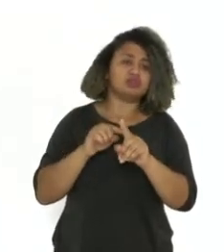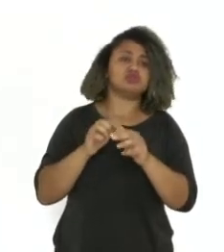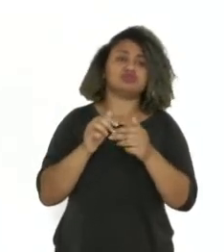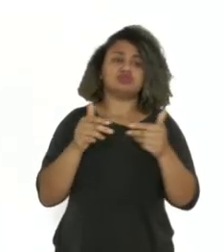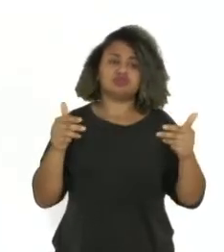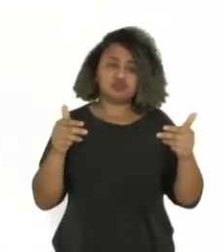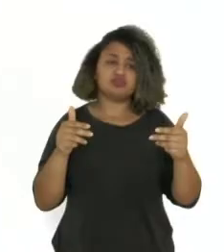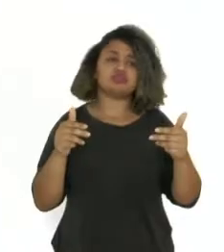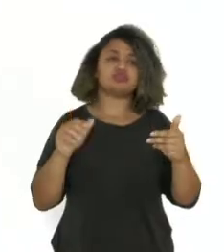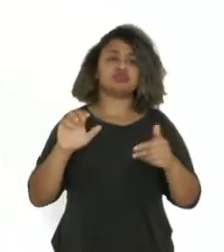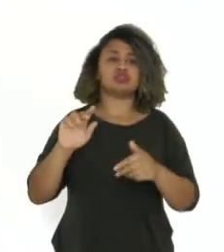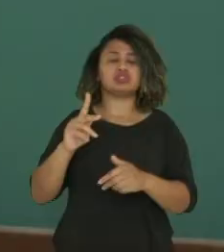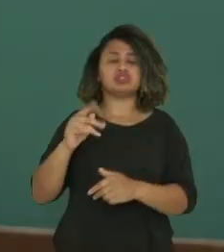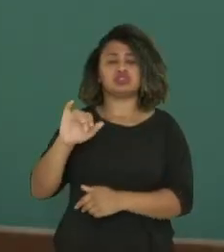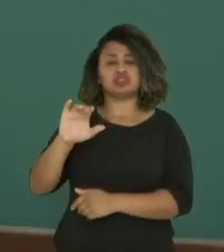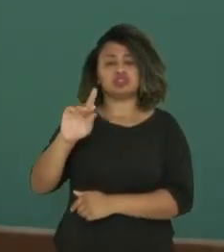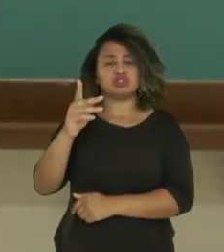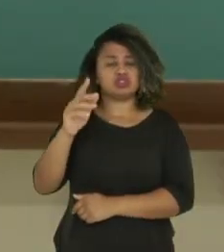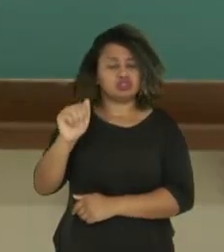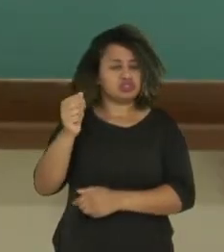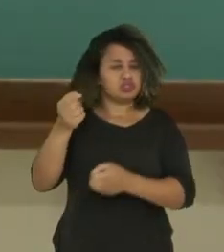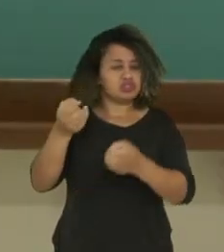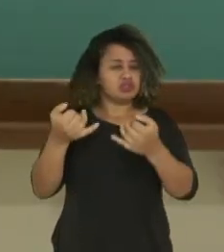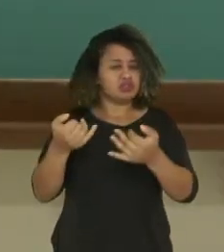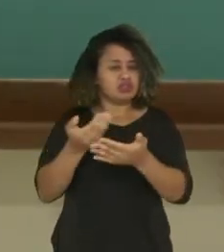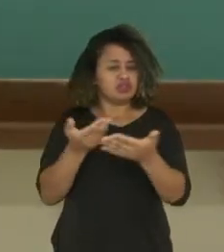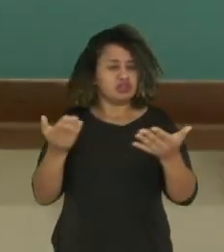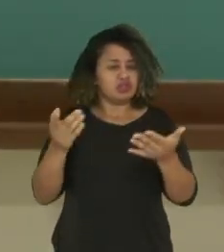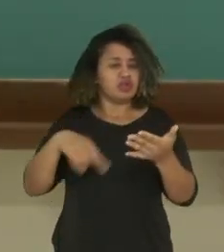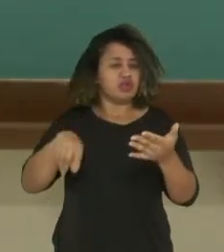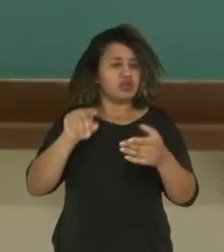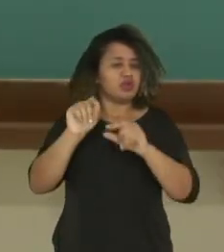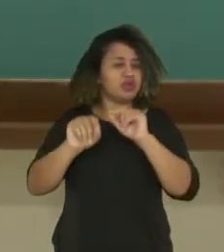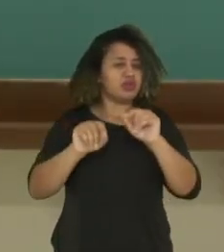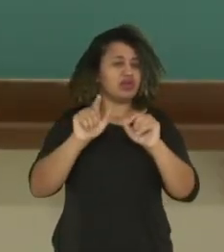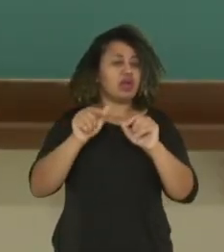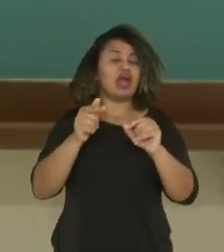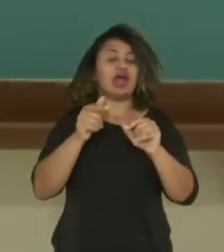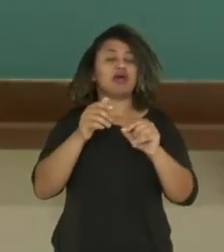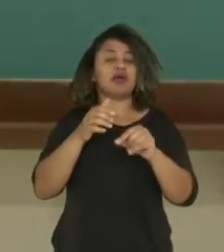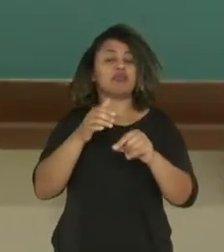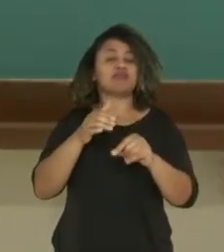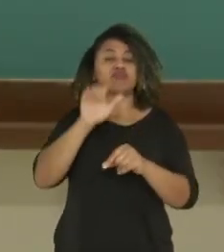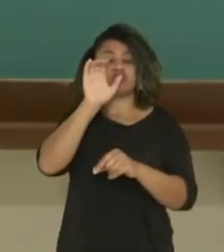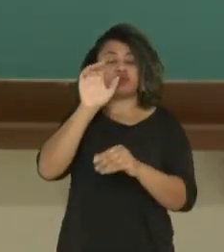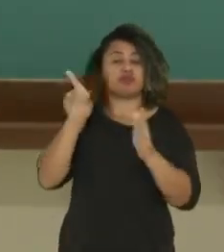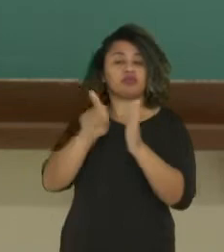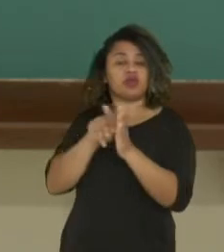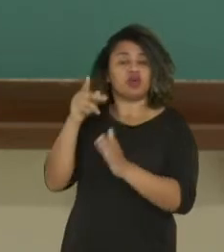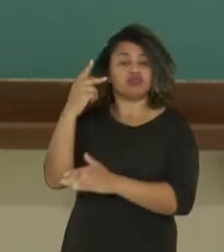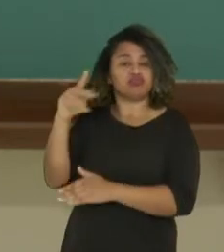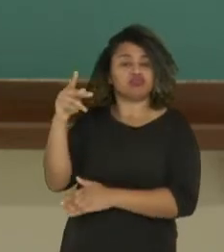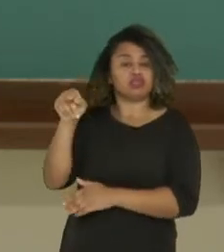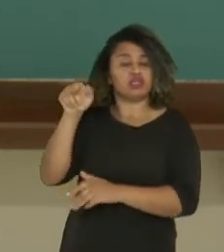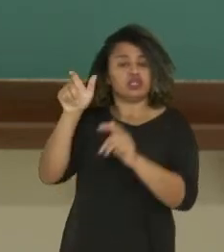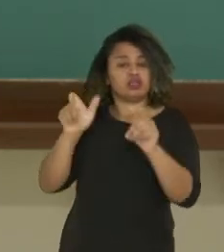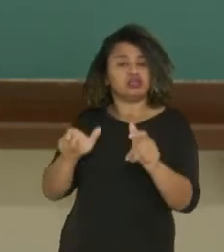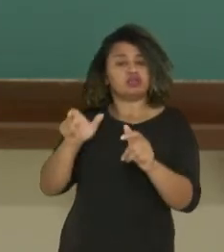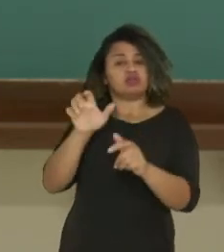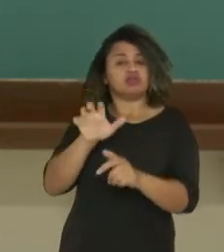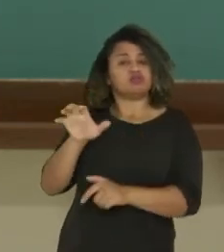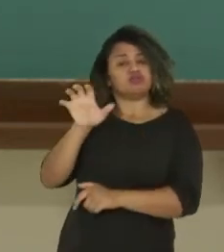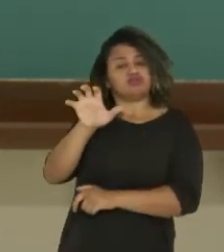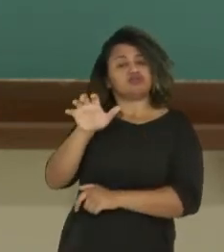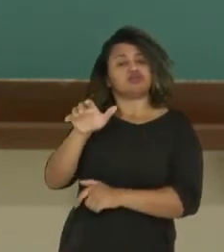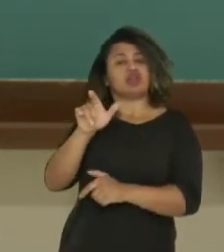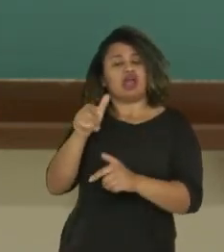chicha. Chicha, gente, só para deixar bem claro para vocês, é uma bebida típica desta região, tá?